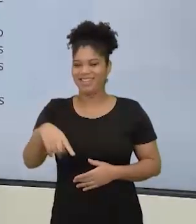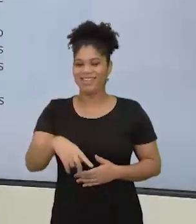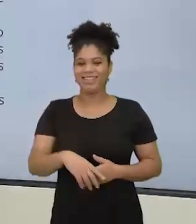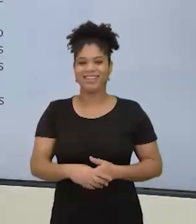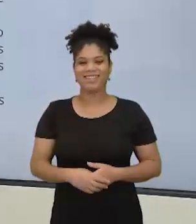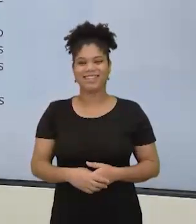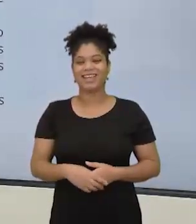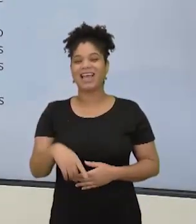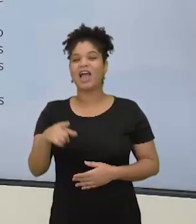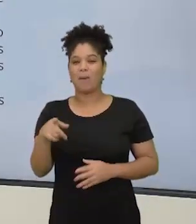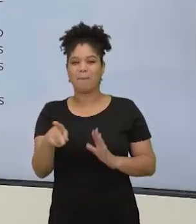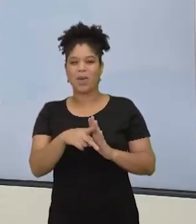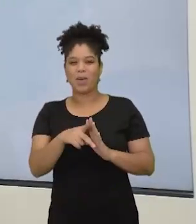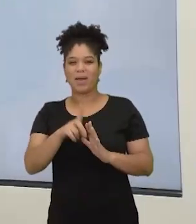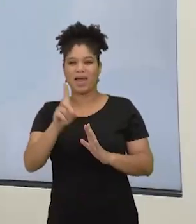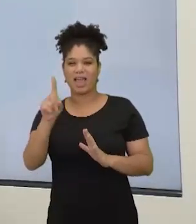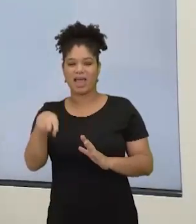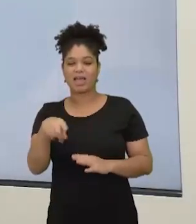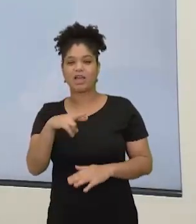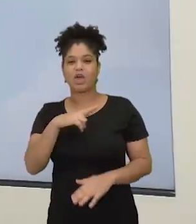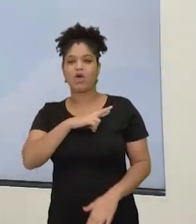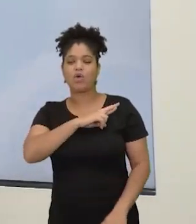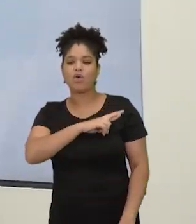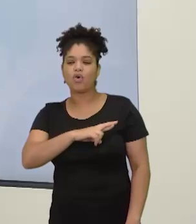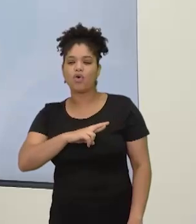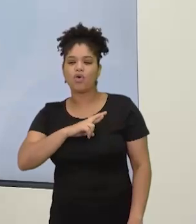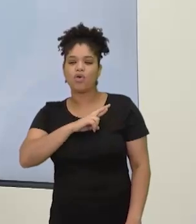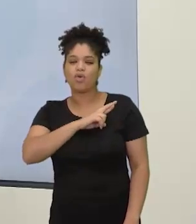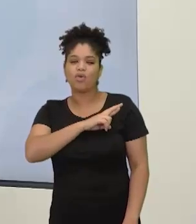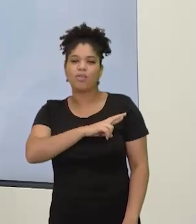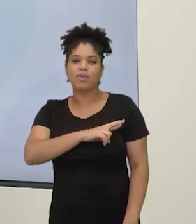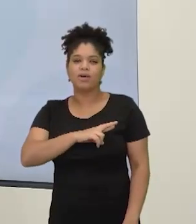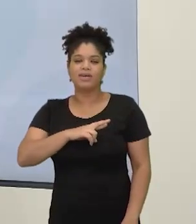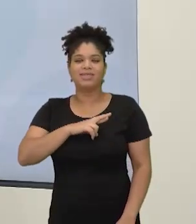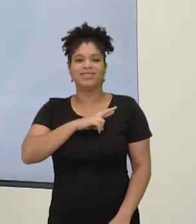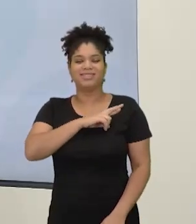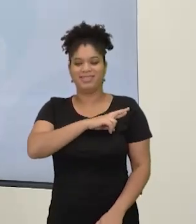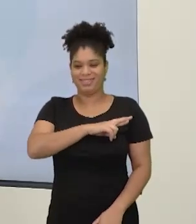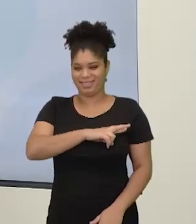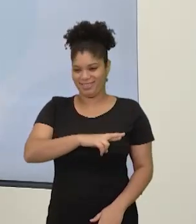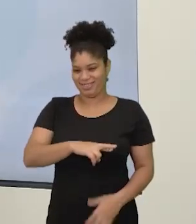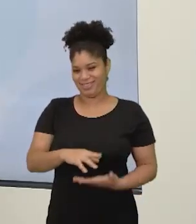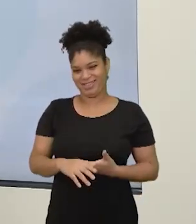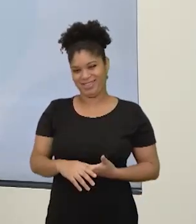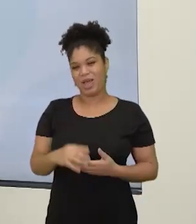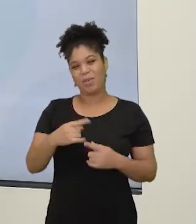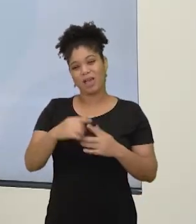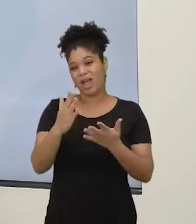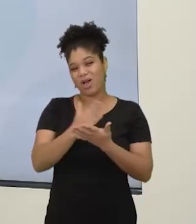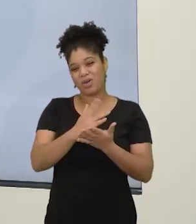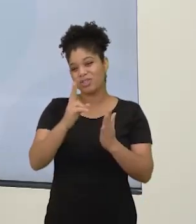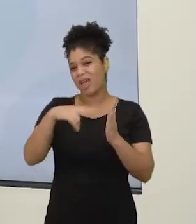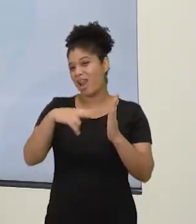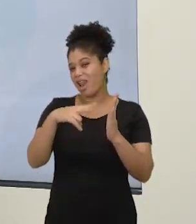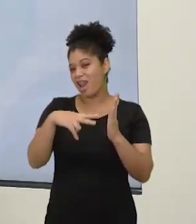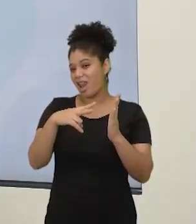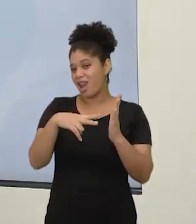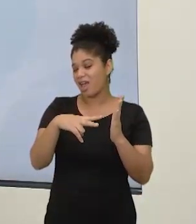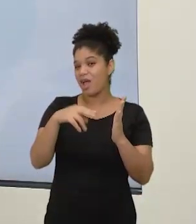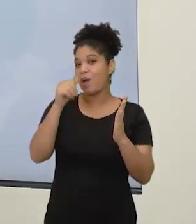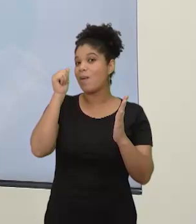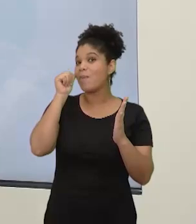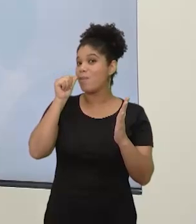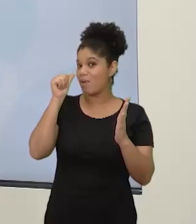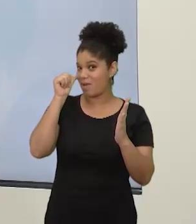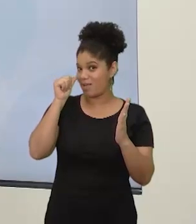O romantismo tem disso, faz parte dos traços da época. Como muitos dos leitores não são leitores, são